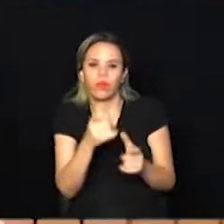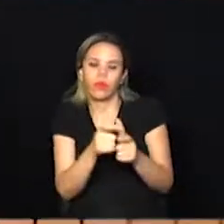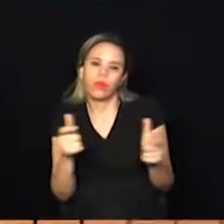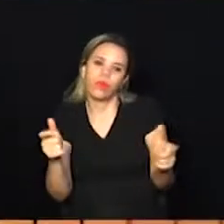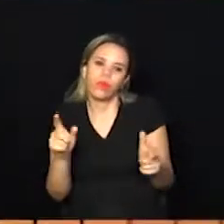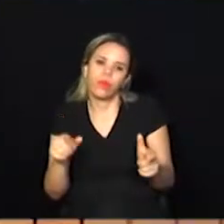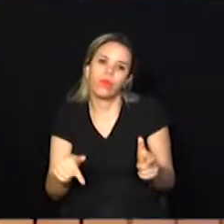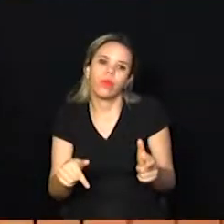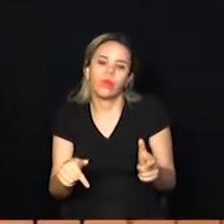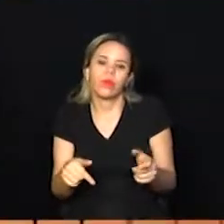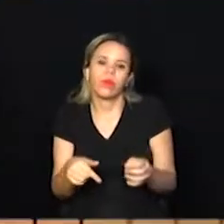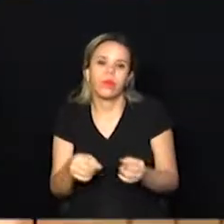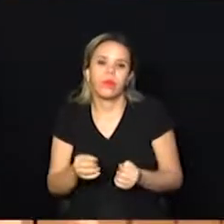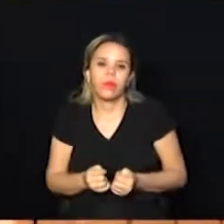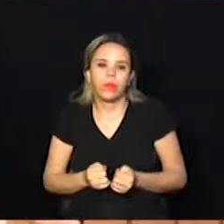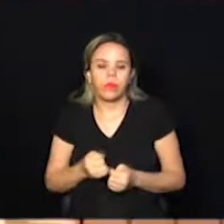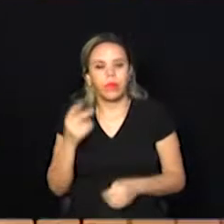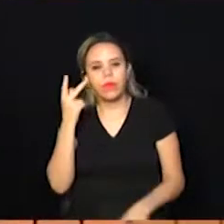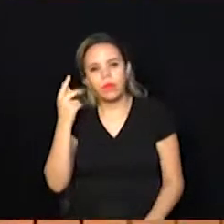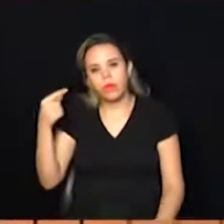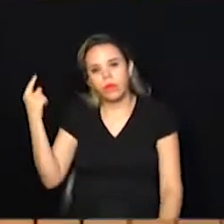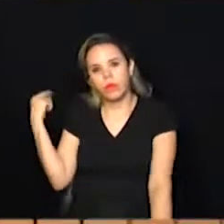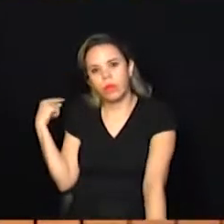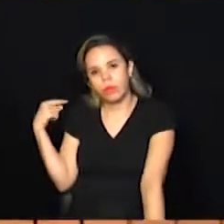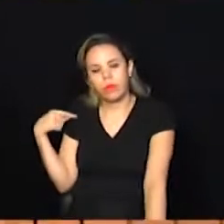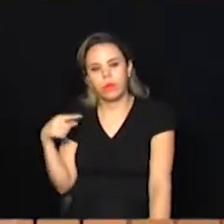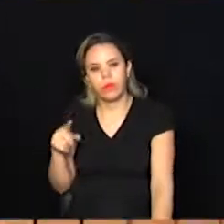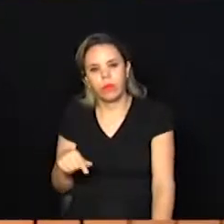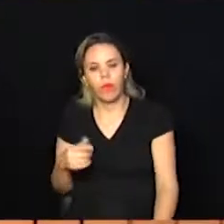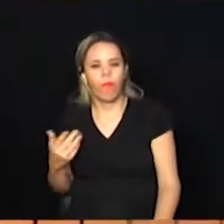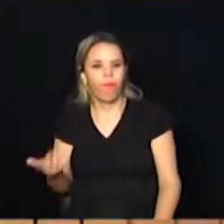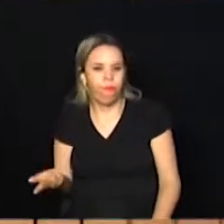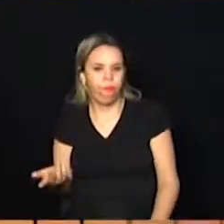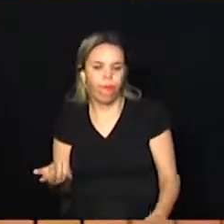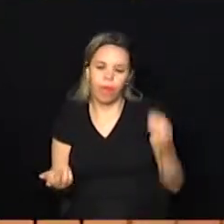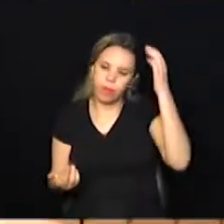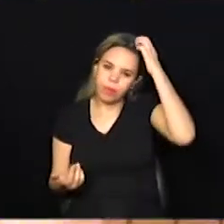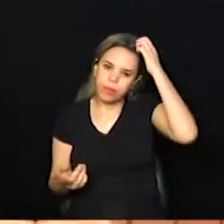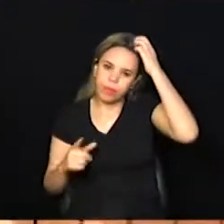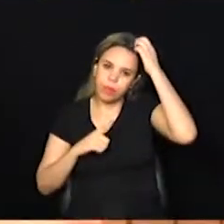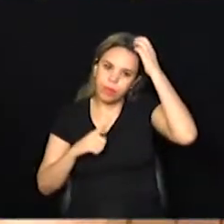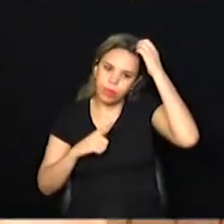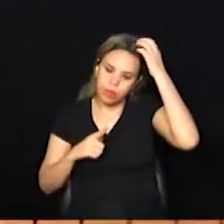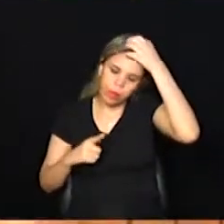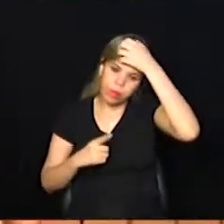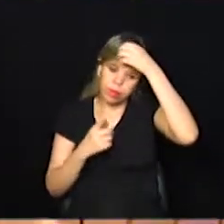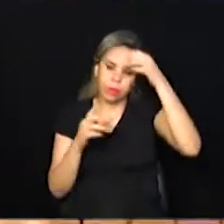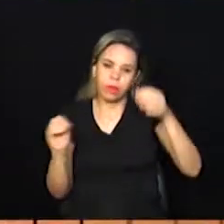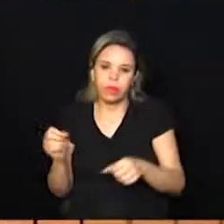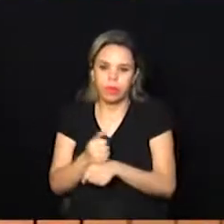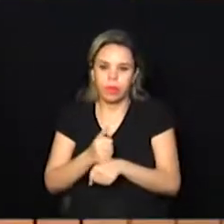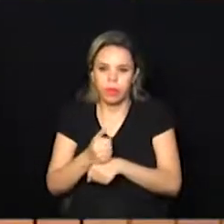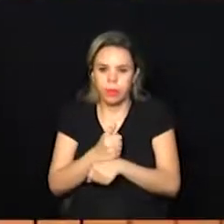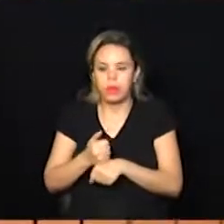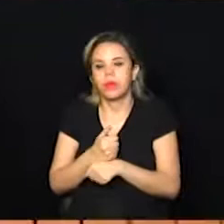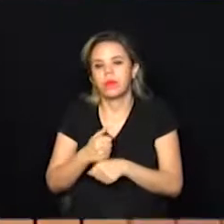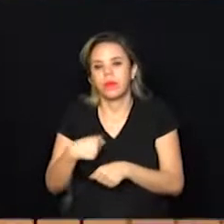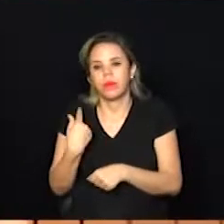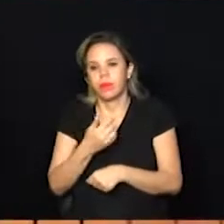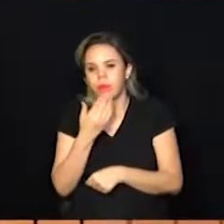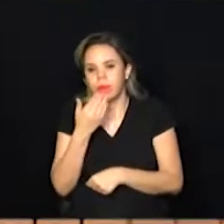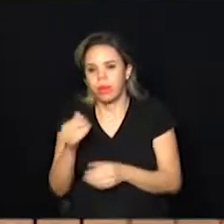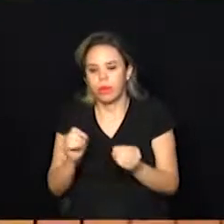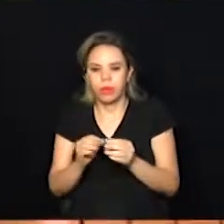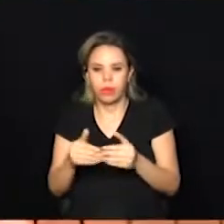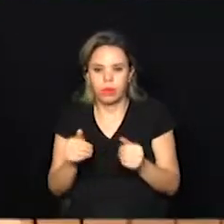ocorrência era São Paulo, né? São Paulo, e lá temos 10 varas especializadas. Então, fizemos uma solicitação